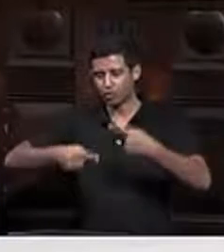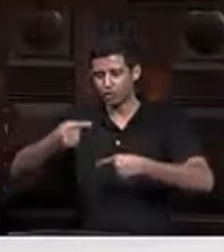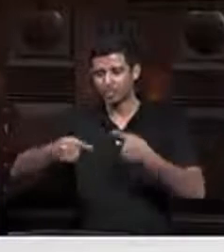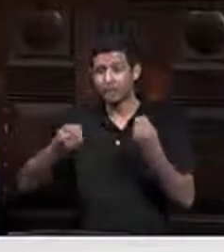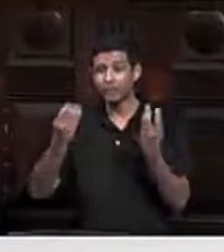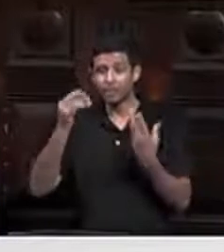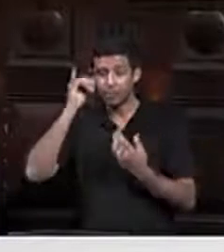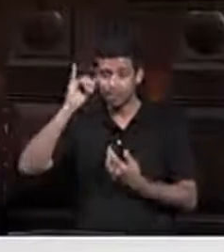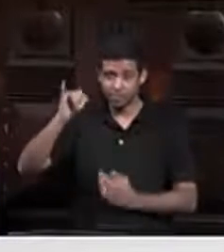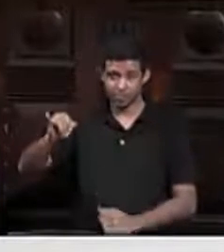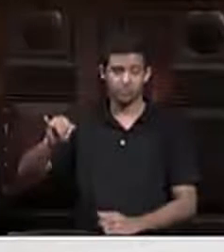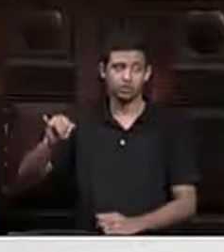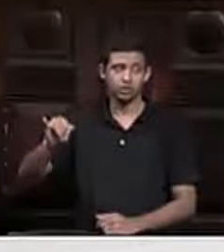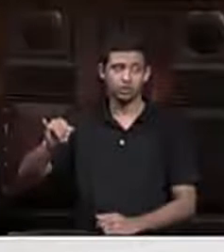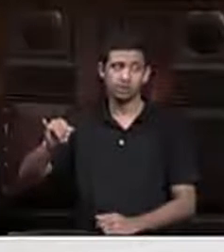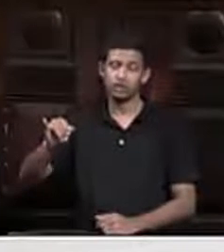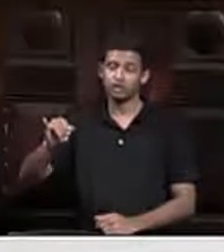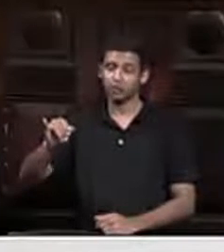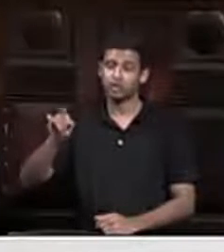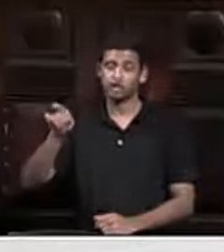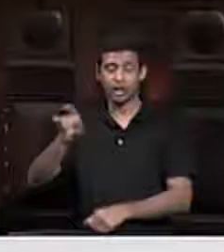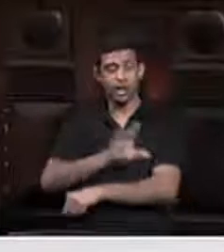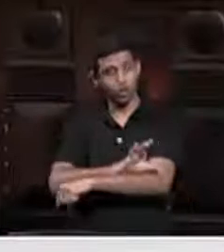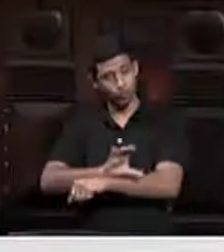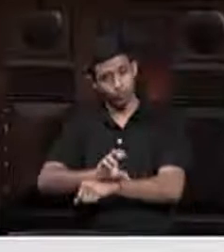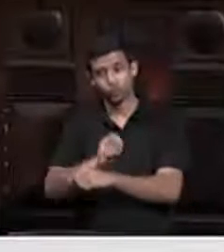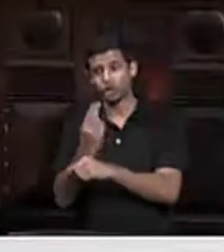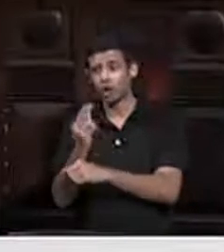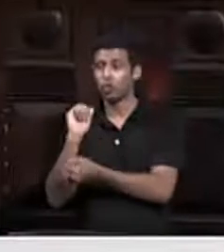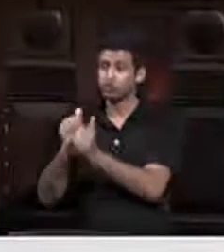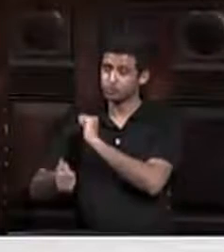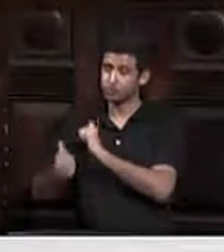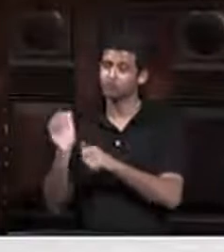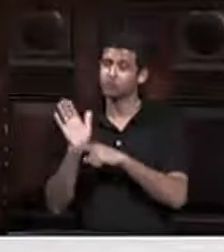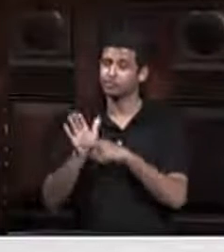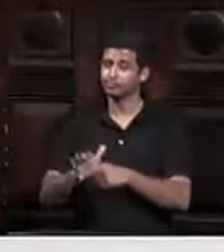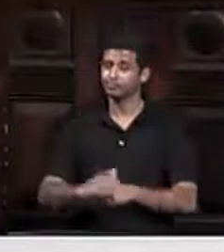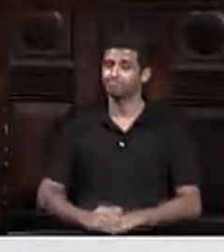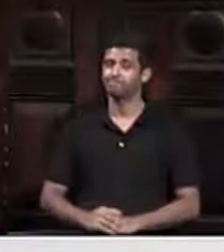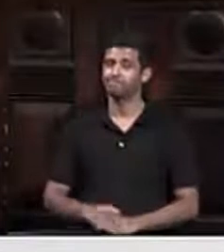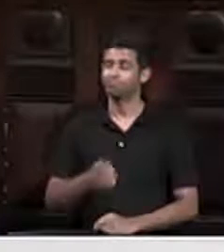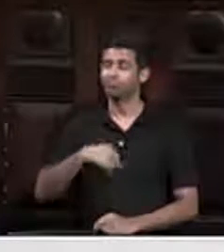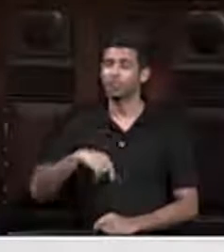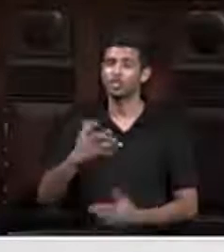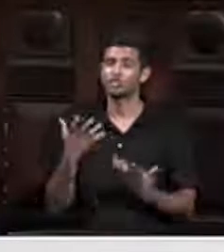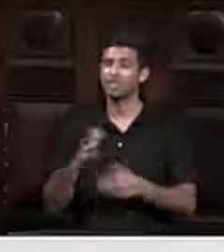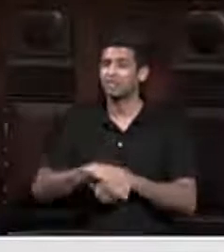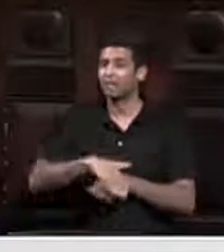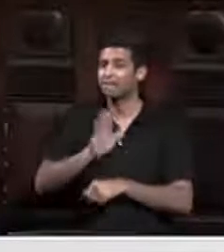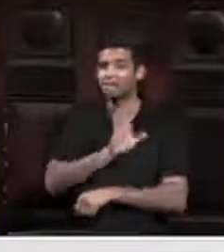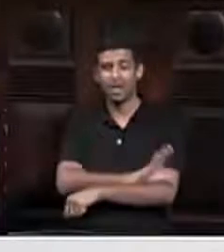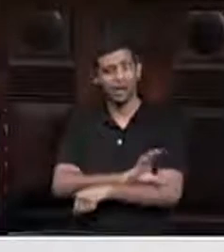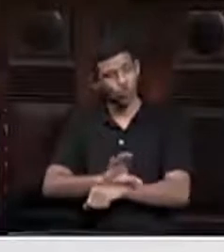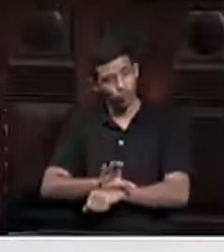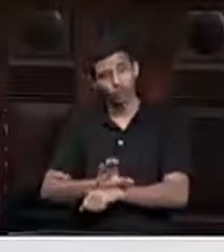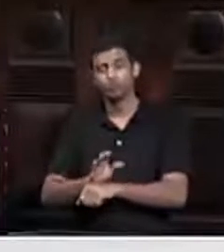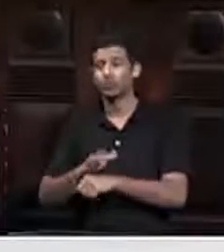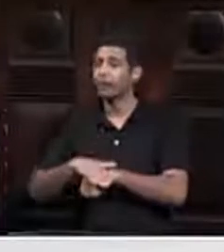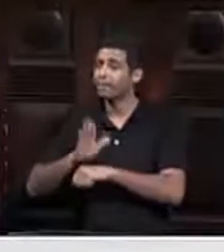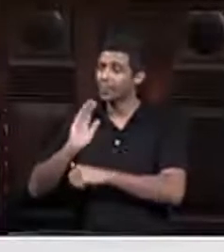prevenção que a cultura faz, que o esporte faz. Nós queremos mais cultura, nós queremos mais